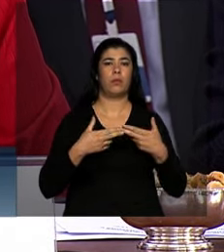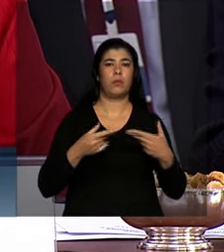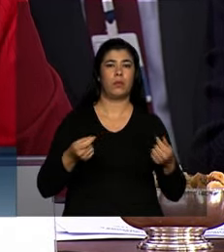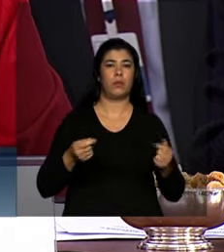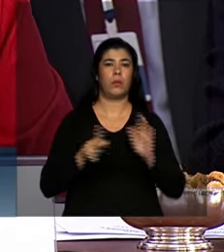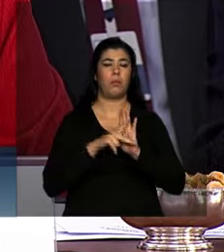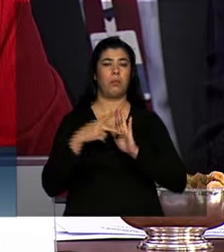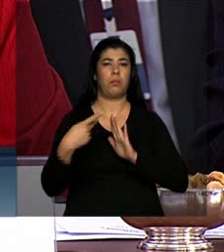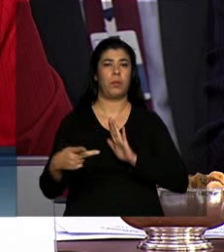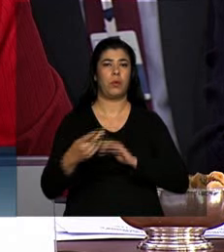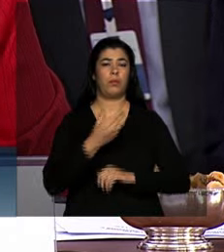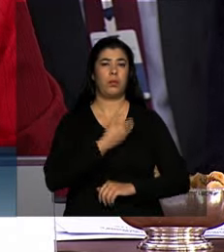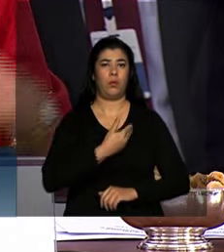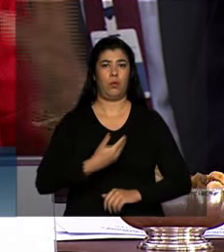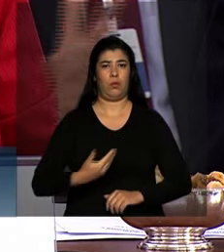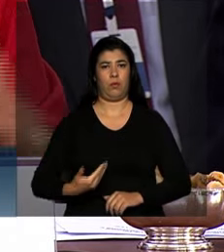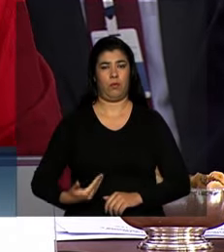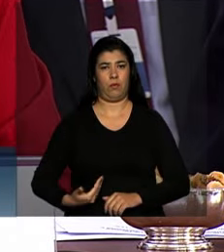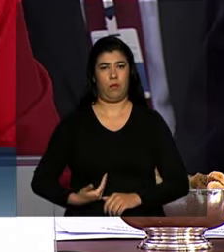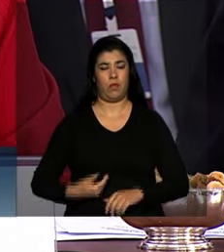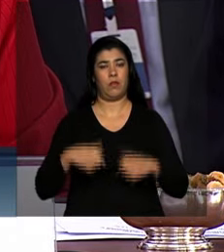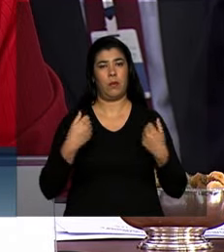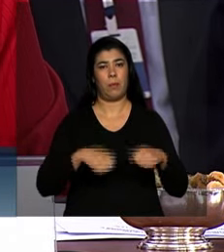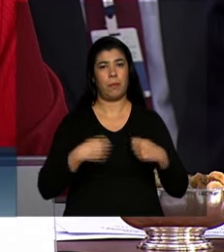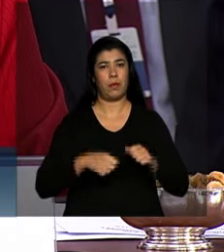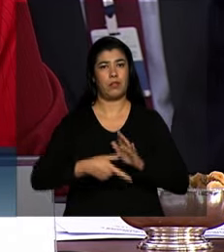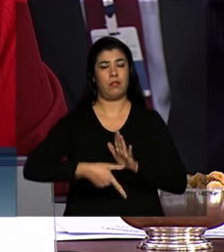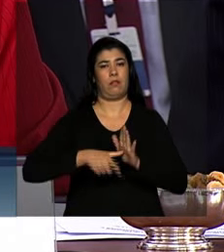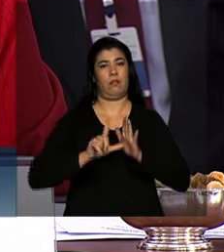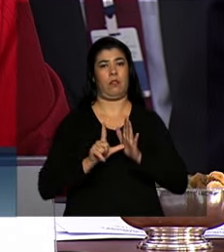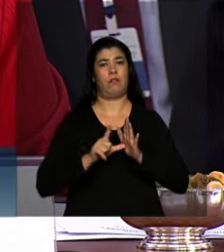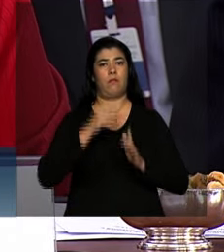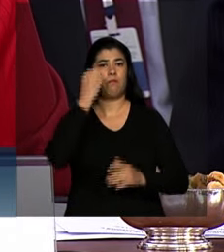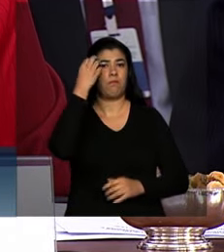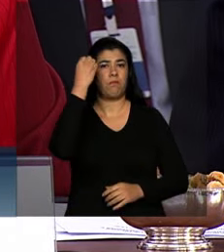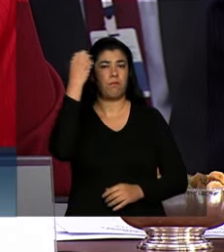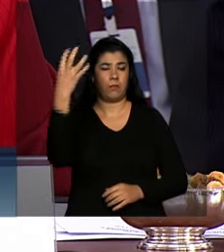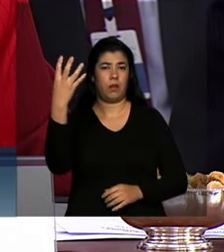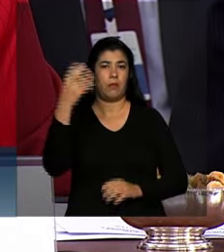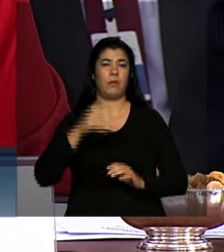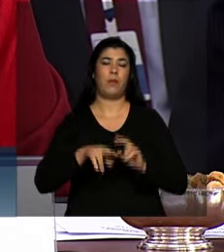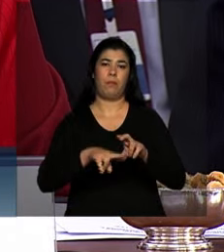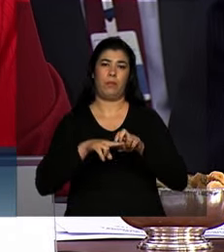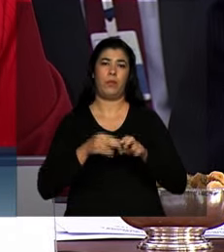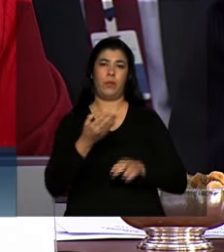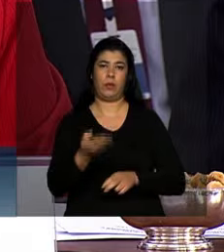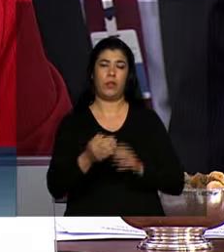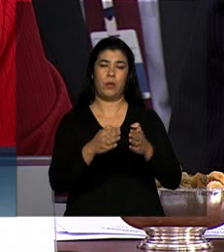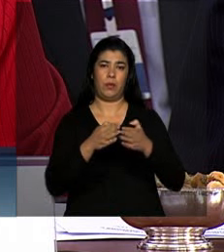governo, de viajar antecipadamente. Por